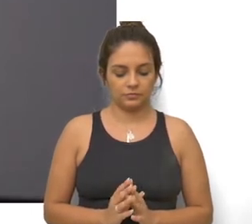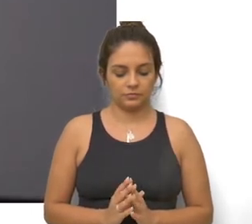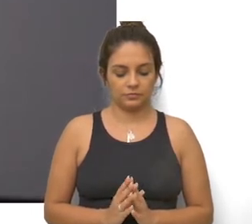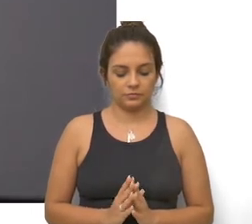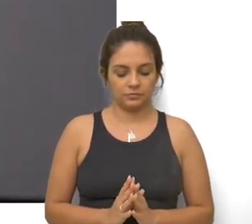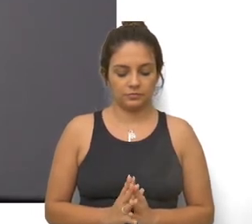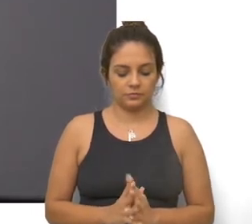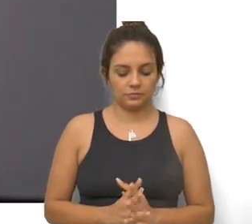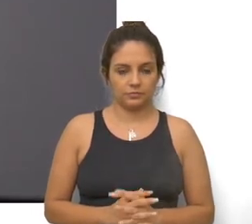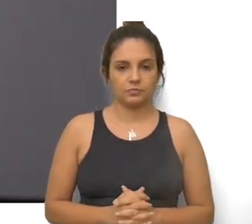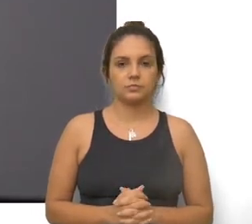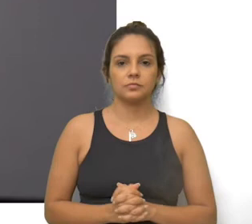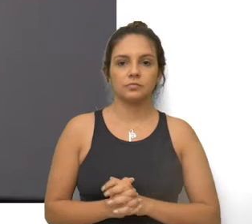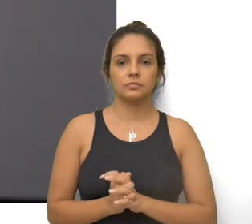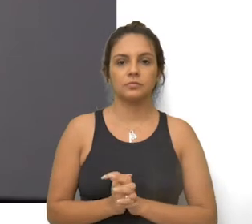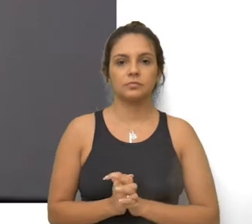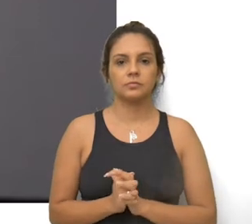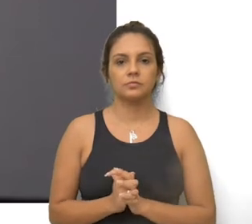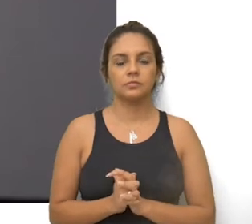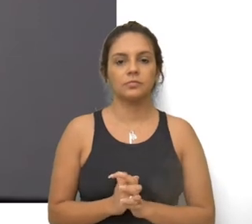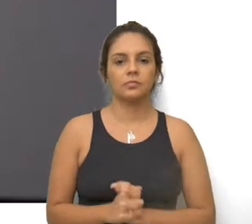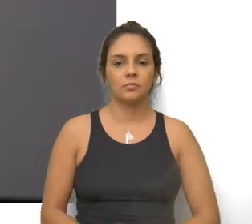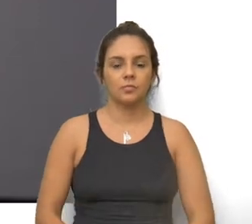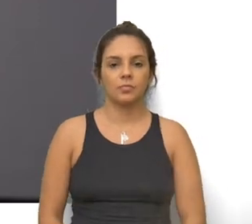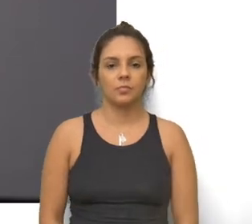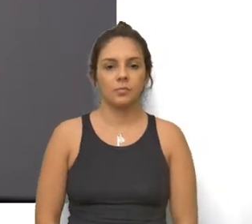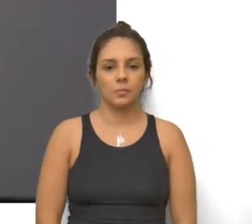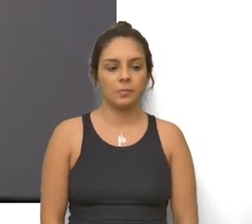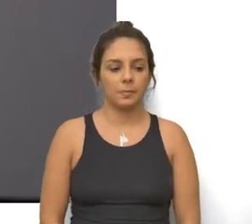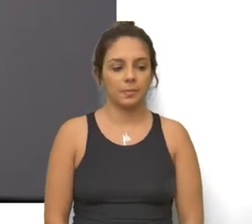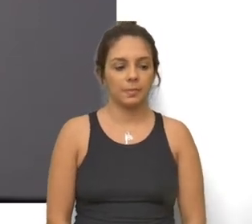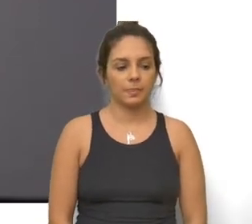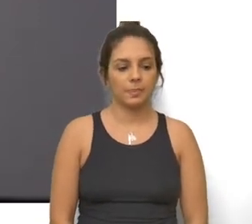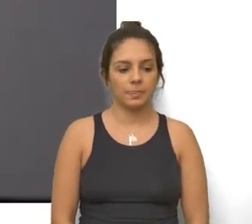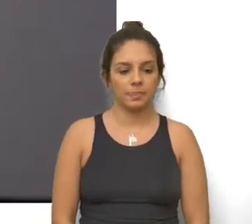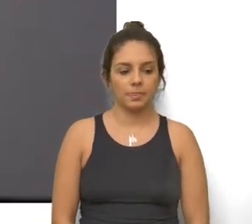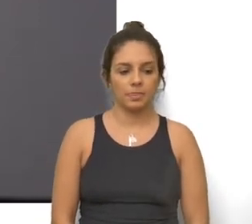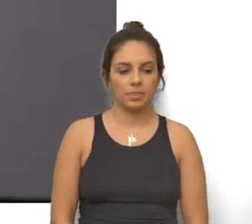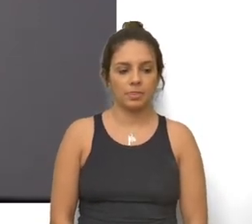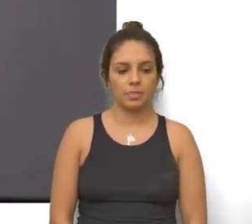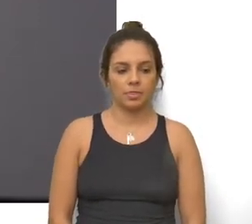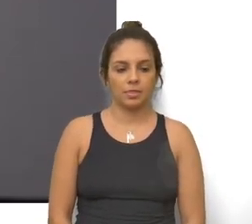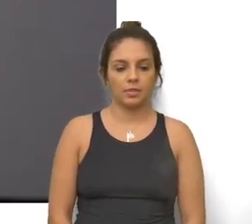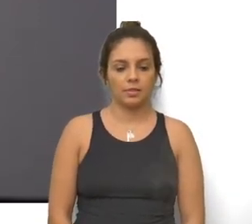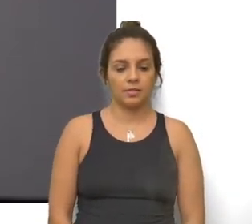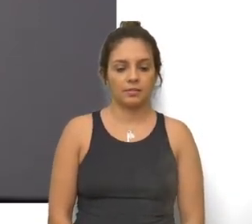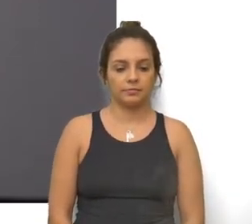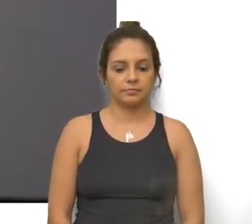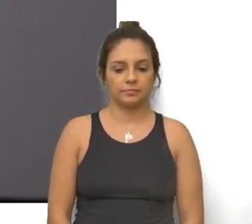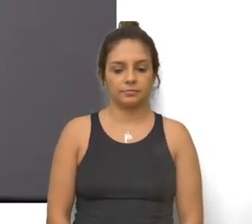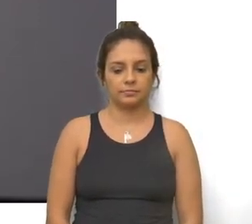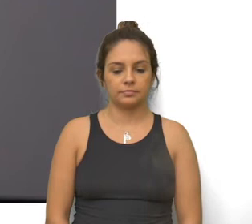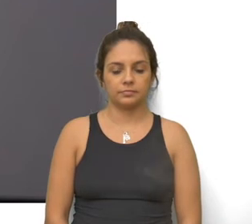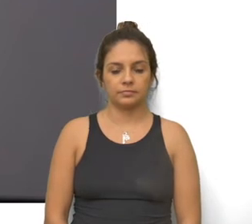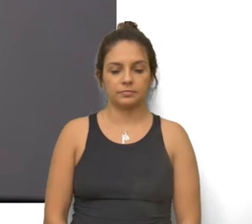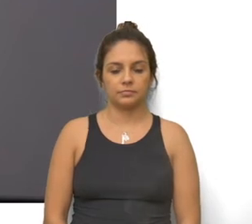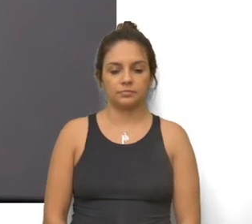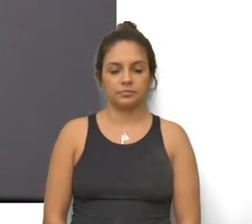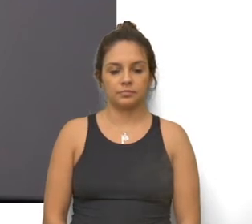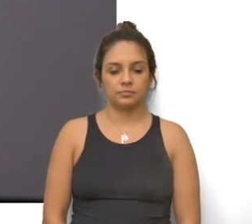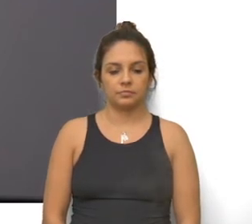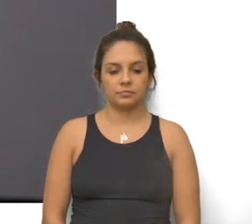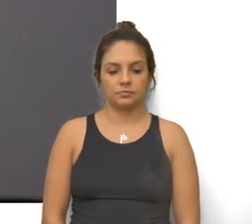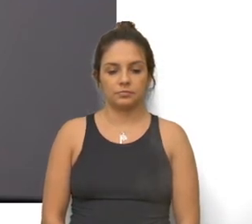com o final da peça, que depois a Regina vai ler. Tá. A gente vai voltar a essa